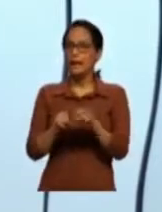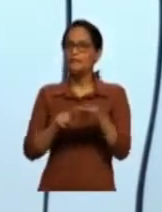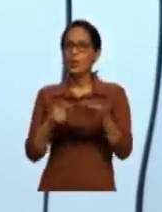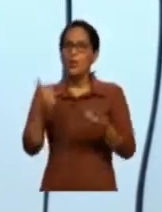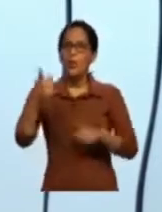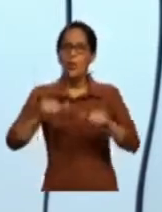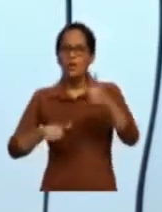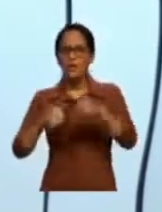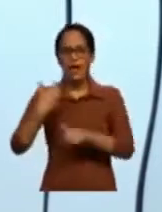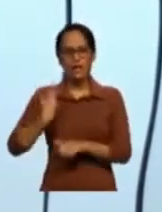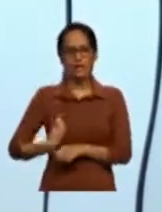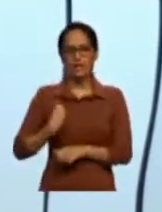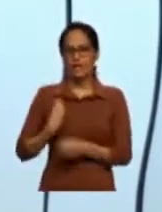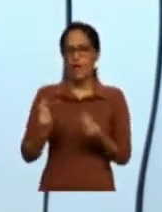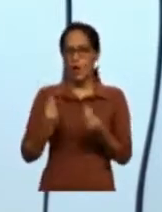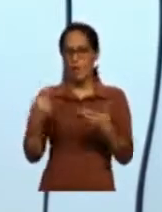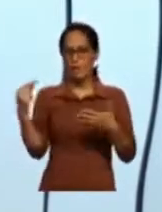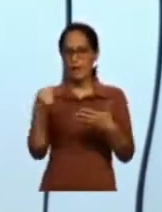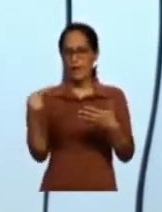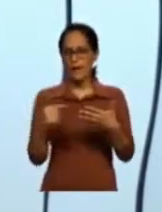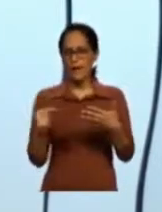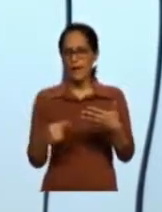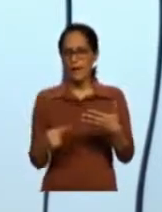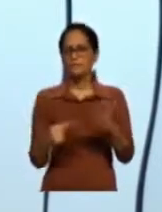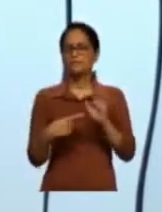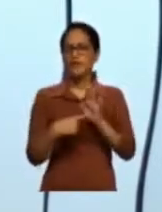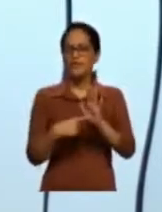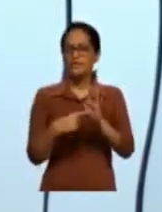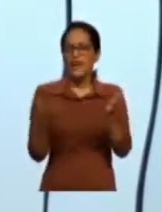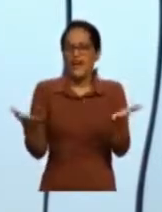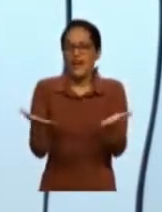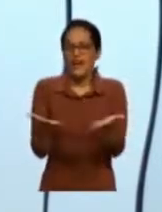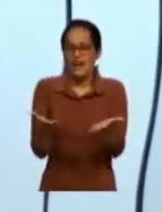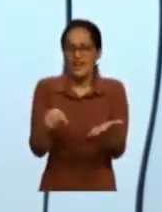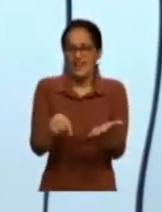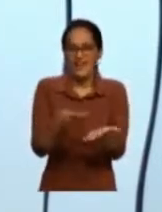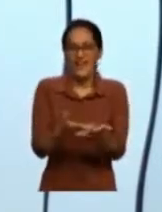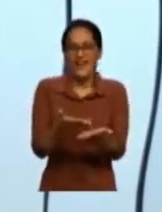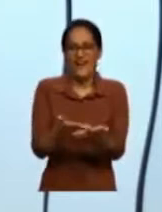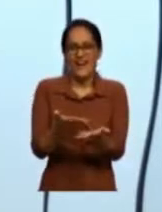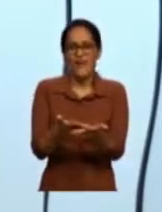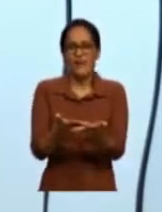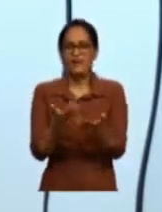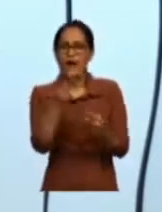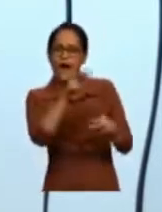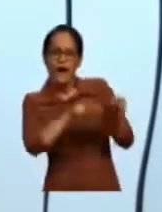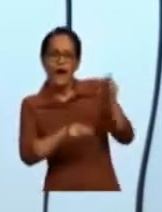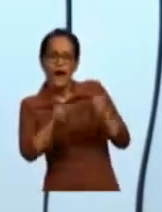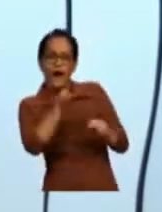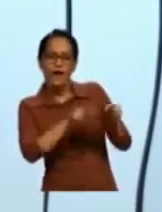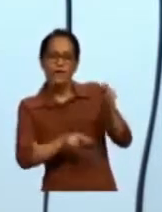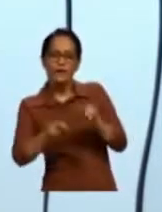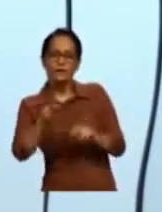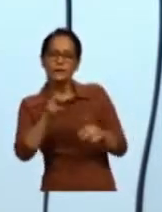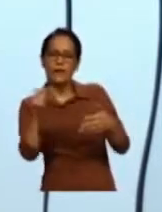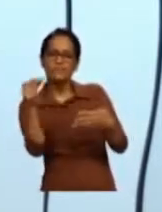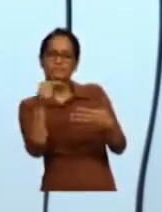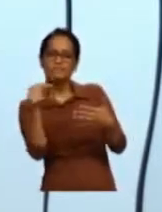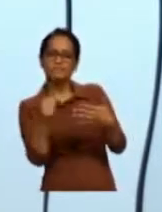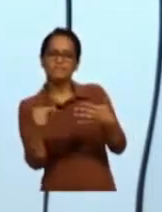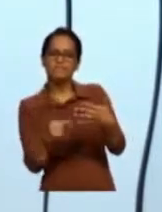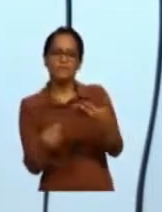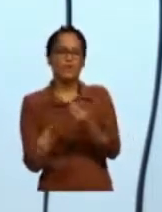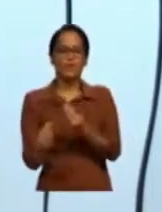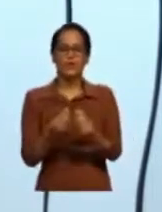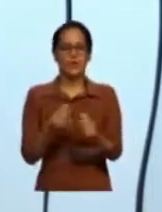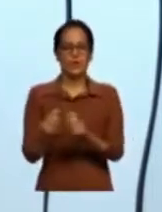seus indicadores. Isso tudo vai refletir nessa aula, onde a gente vai estar analisando esses indicadores e com isso